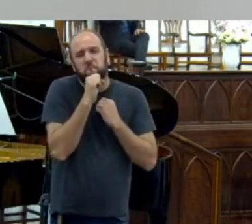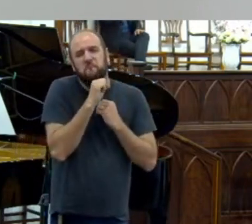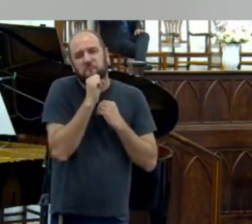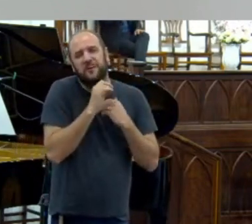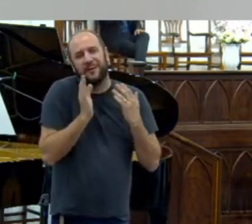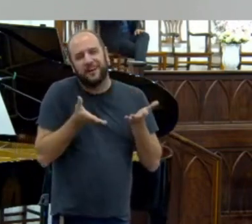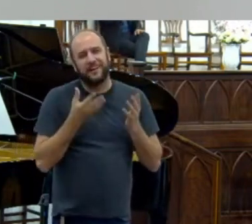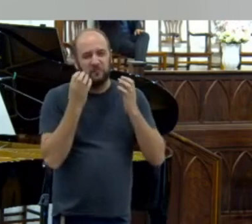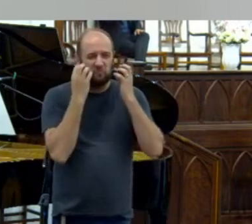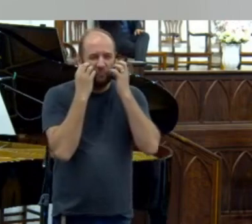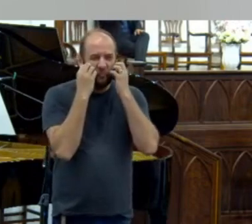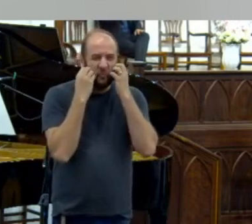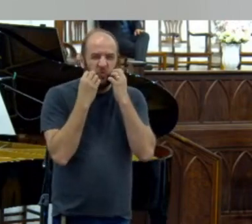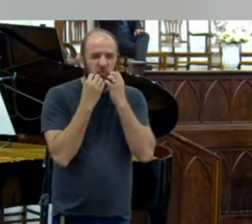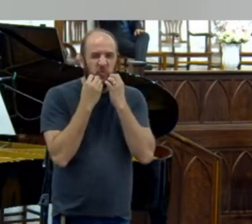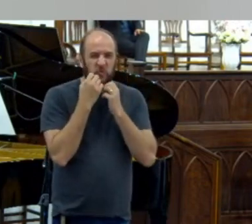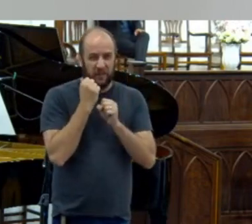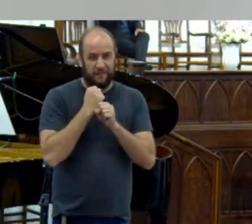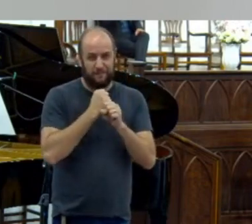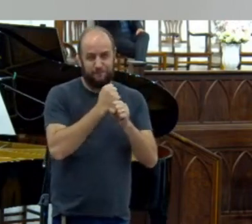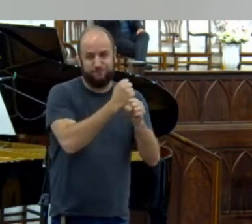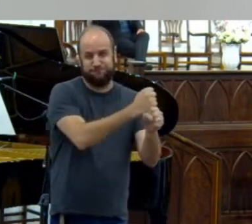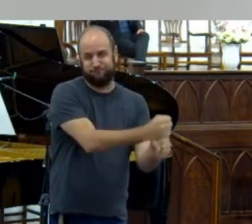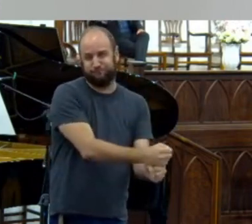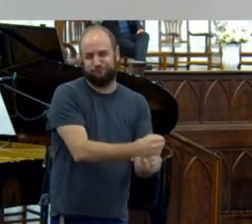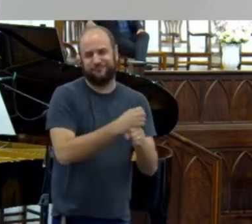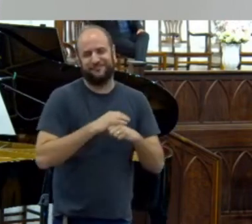alguns carcomidos pelos anos,